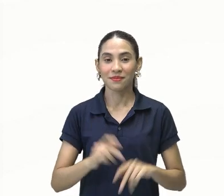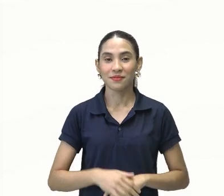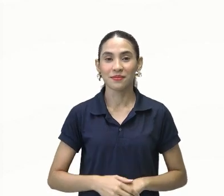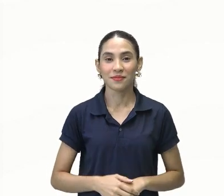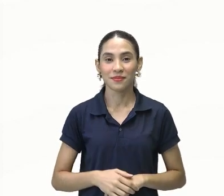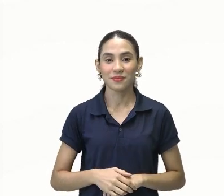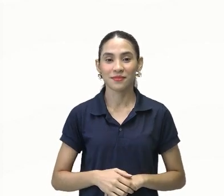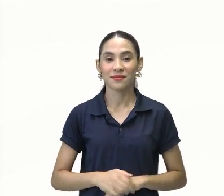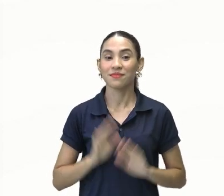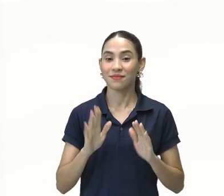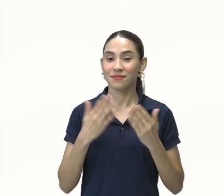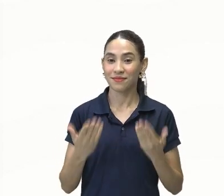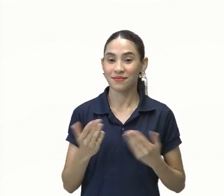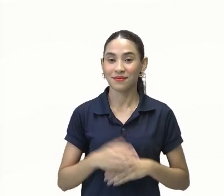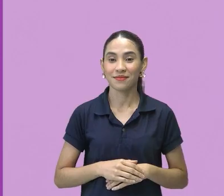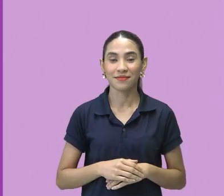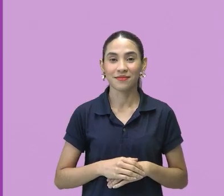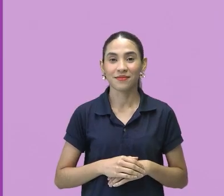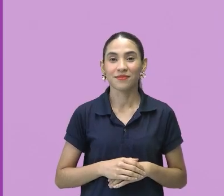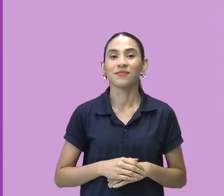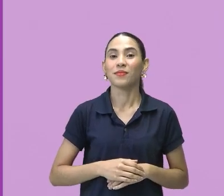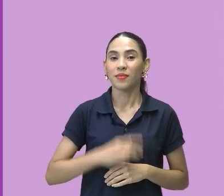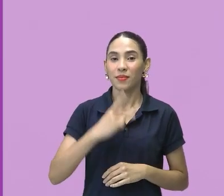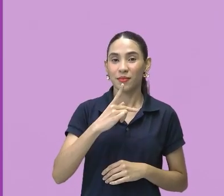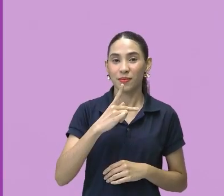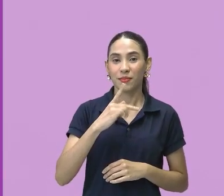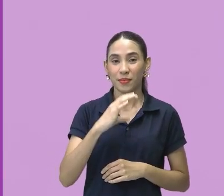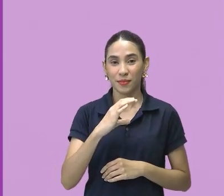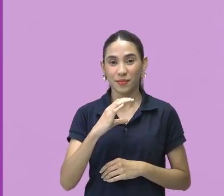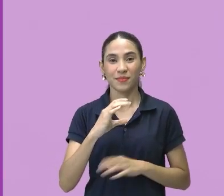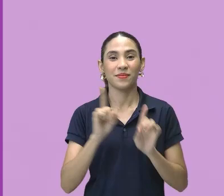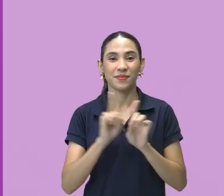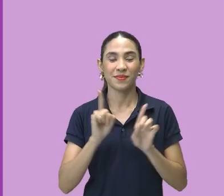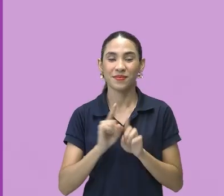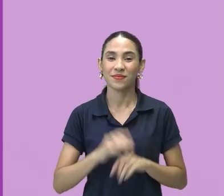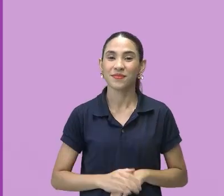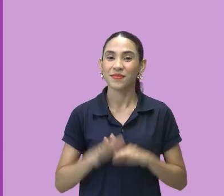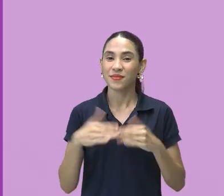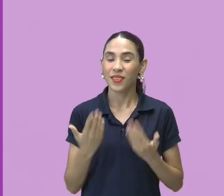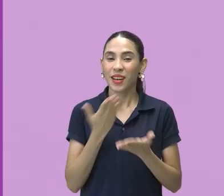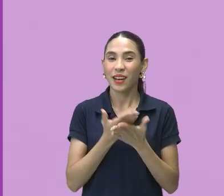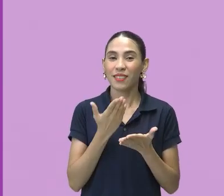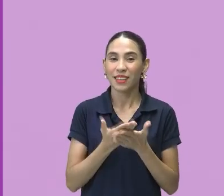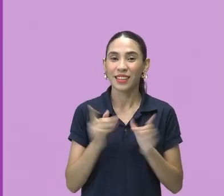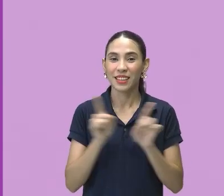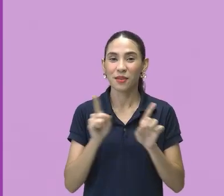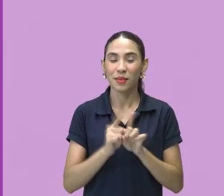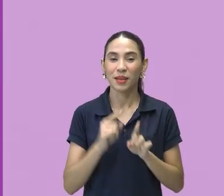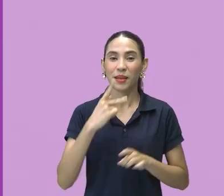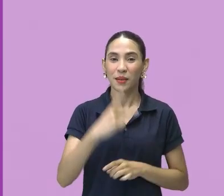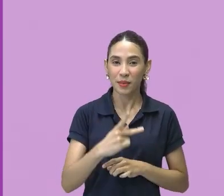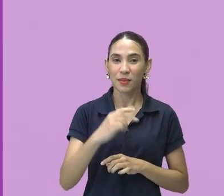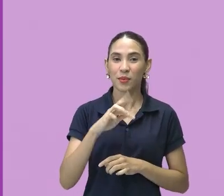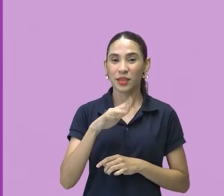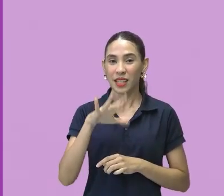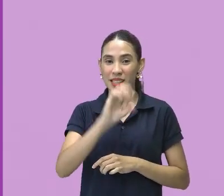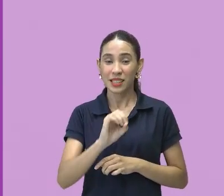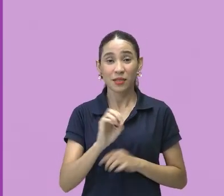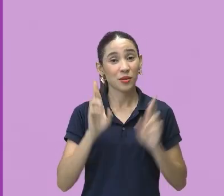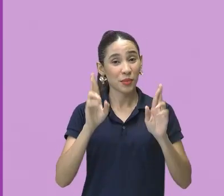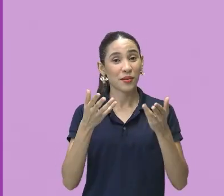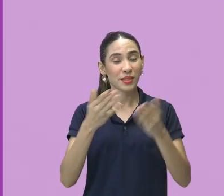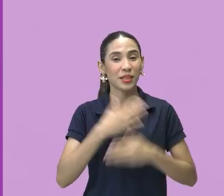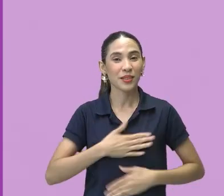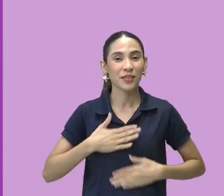pessoal? Então, essa foi a nossa permutação circular e essa foi a nossa aula de permutação. Espero que vocês